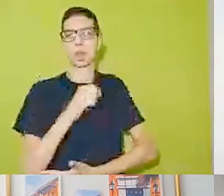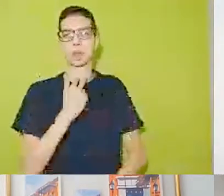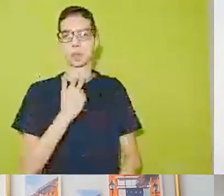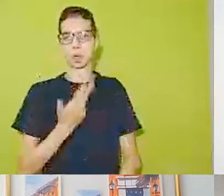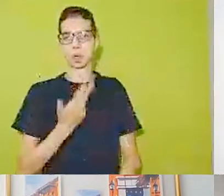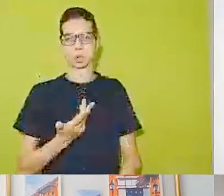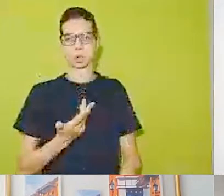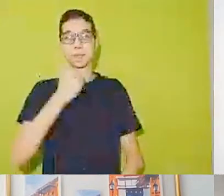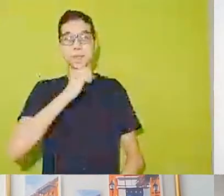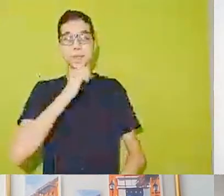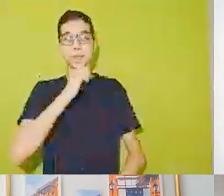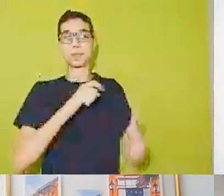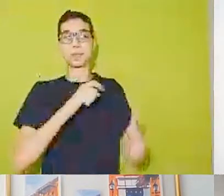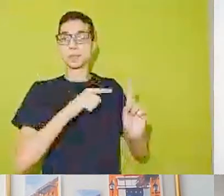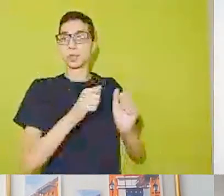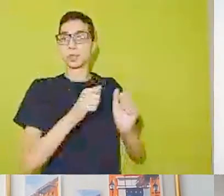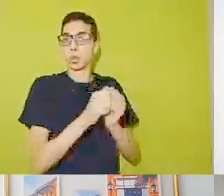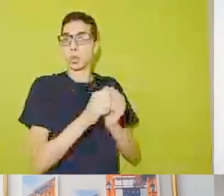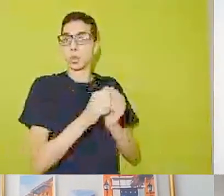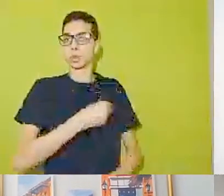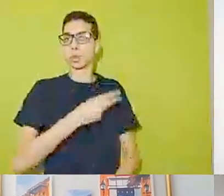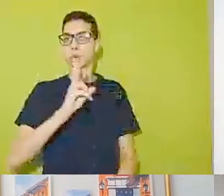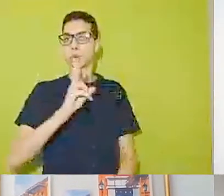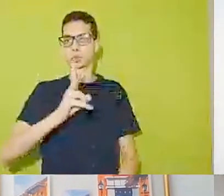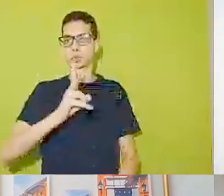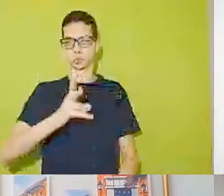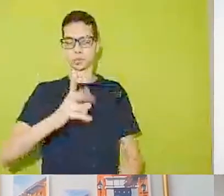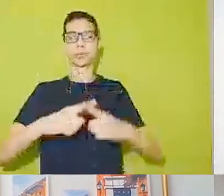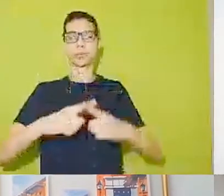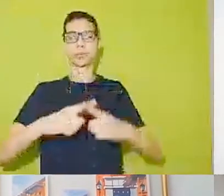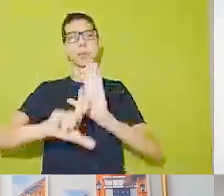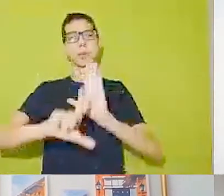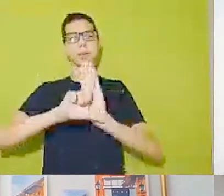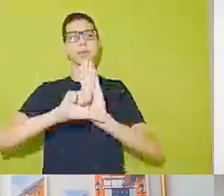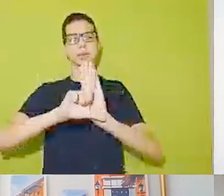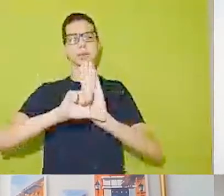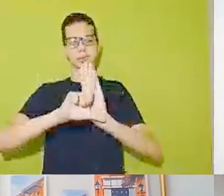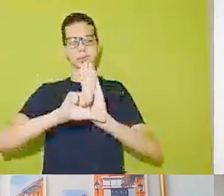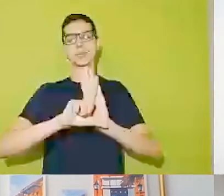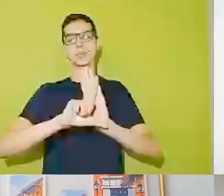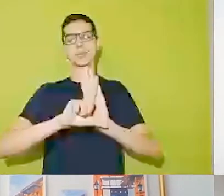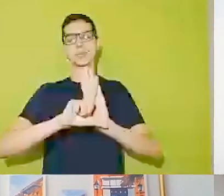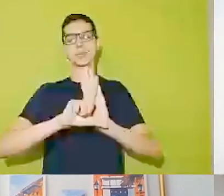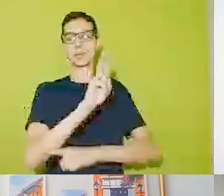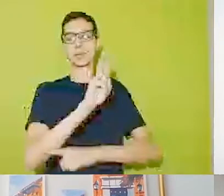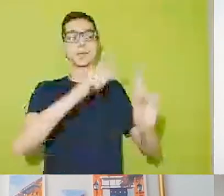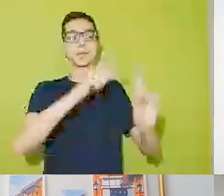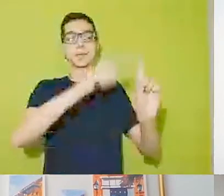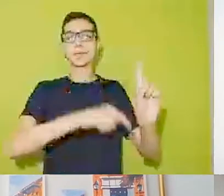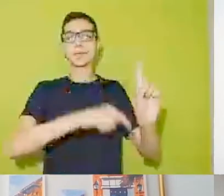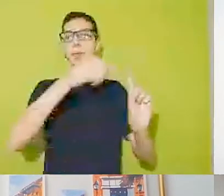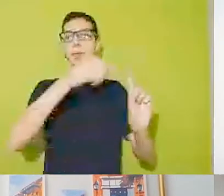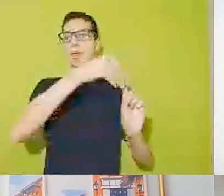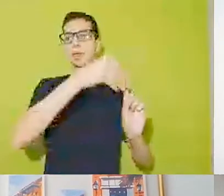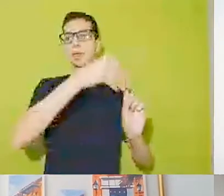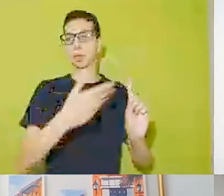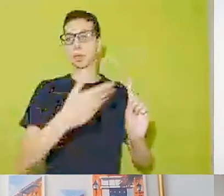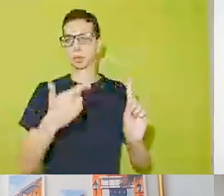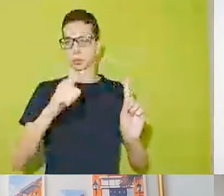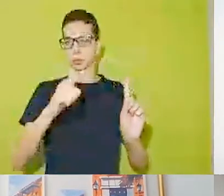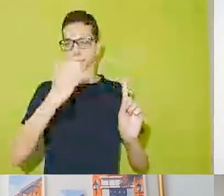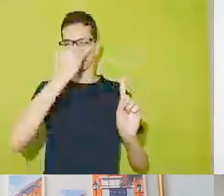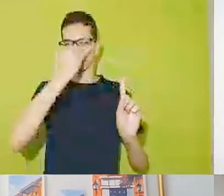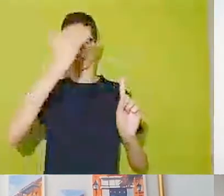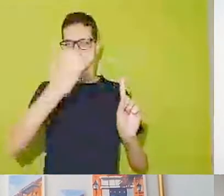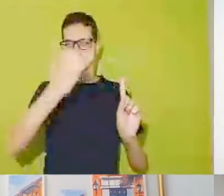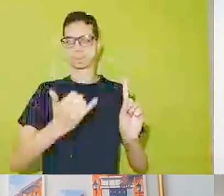aí de fortalecer a rede de proteção para que ela não tenha essa consequência, né, que não tem